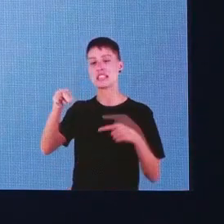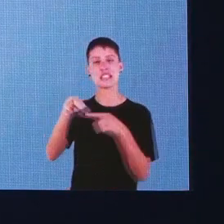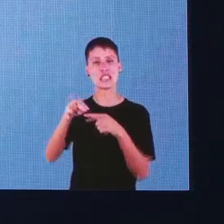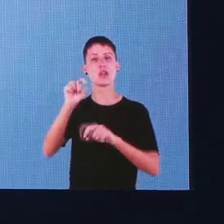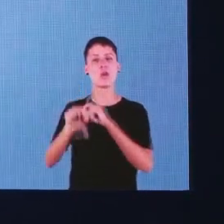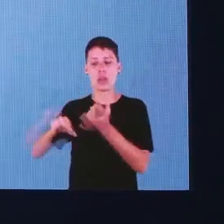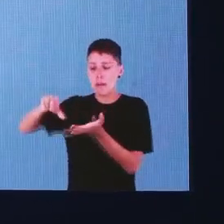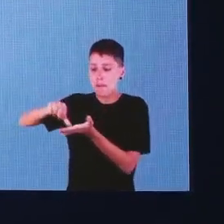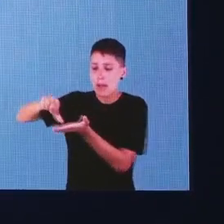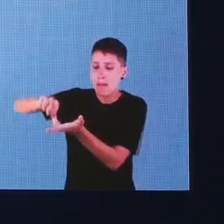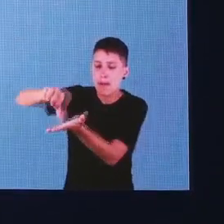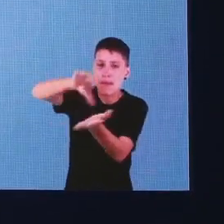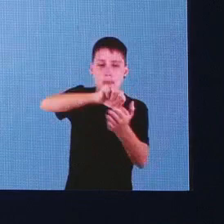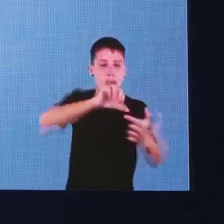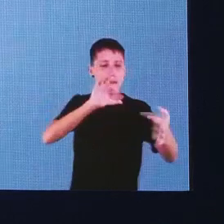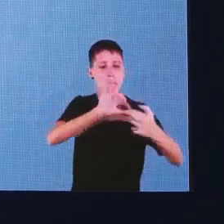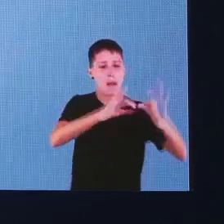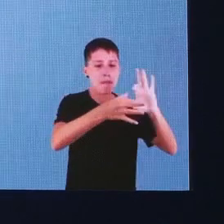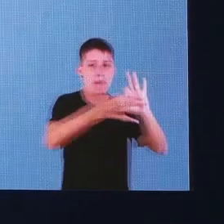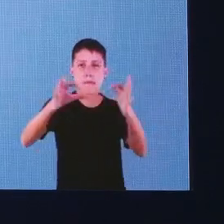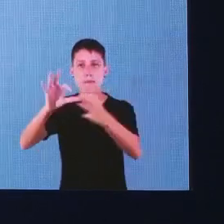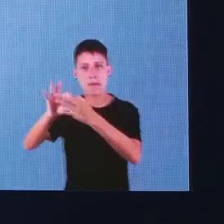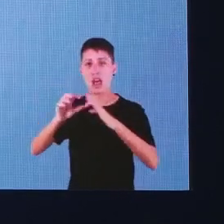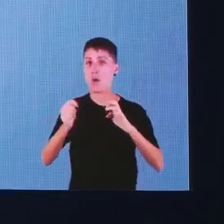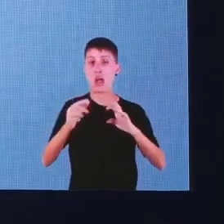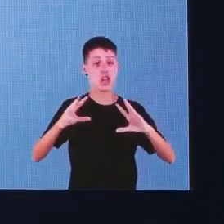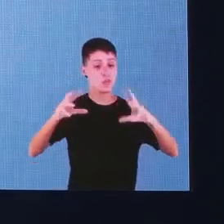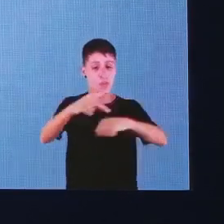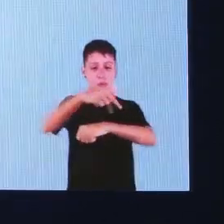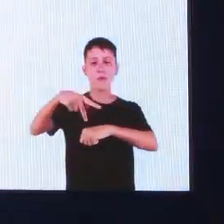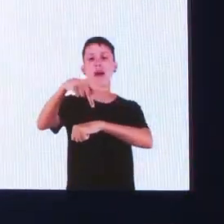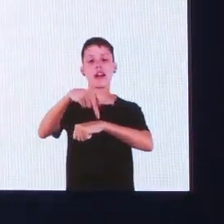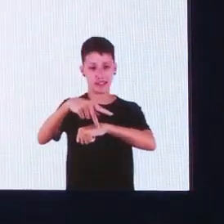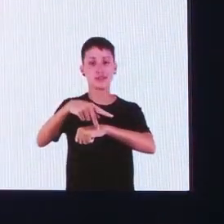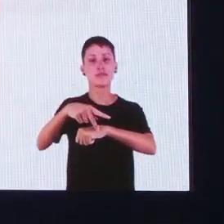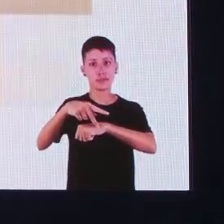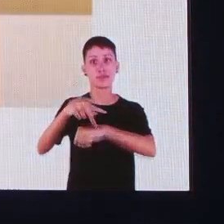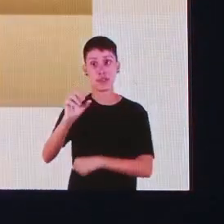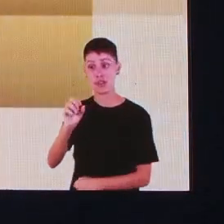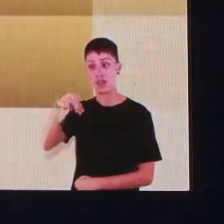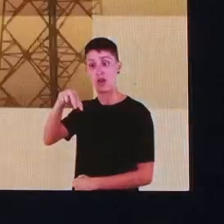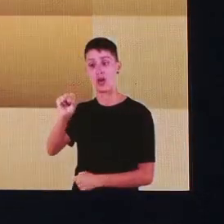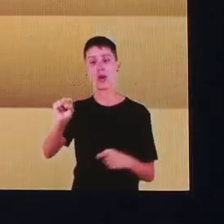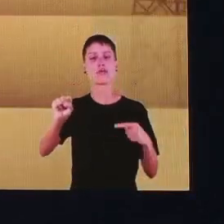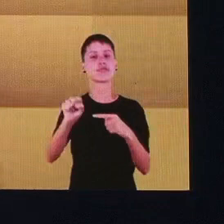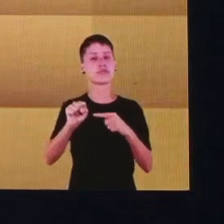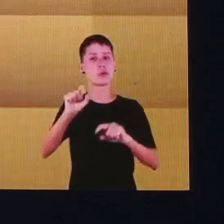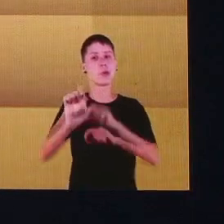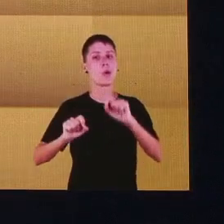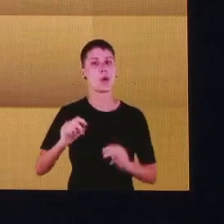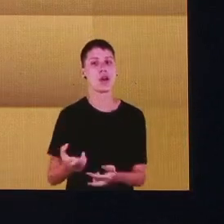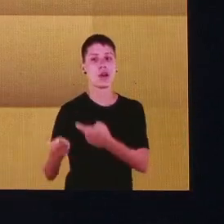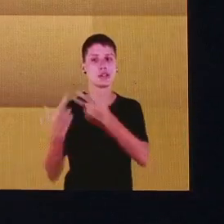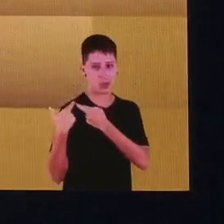centenas de usinas e uma extensa malha de transmissão em quase todo o país. E é o operador nacional do sistema elétrico